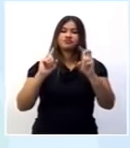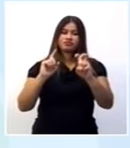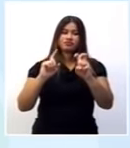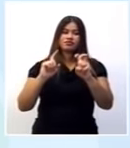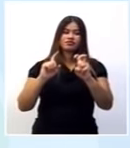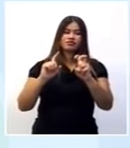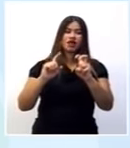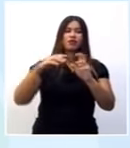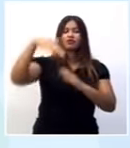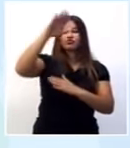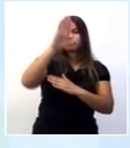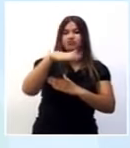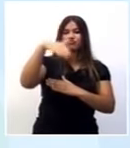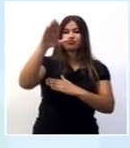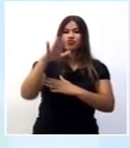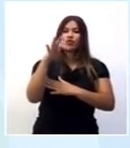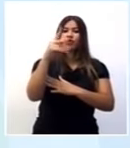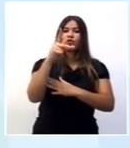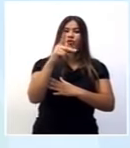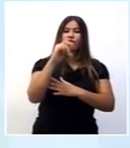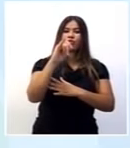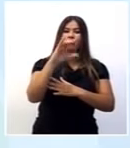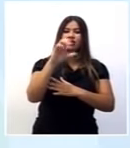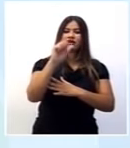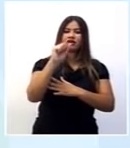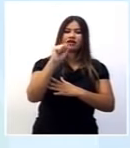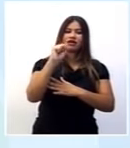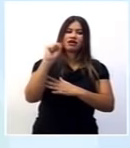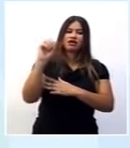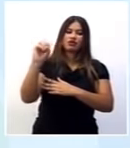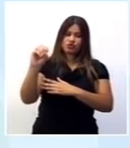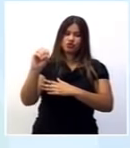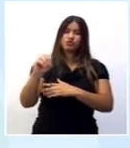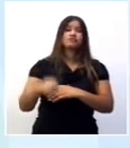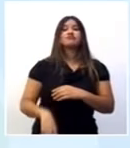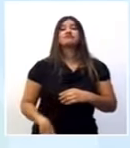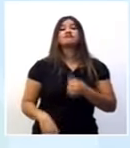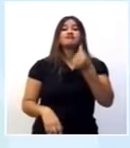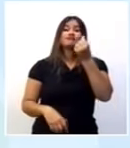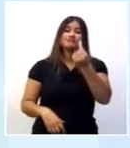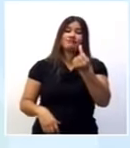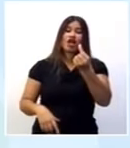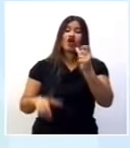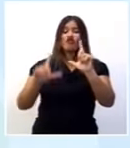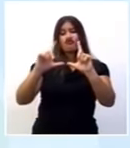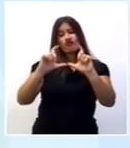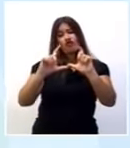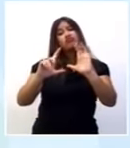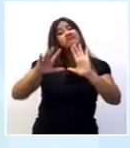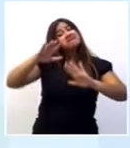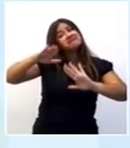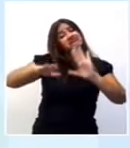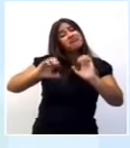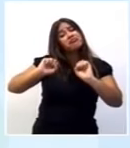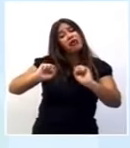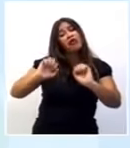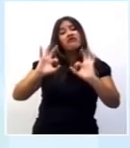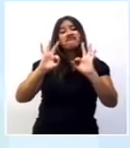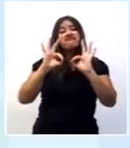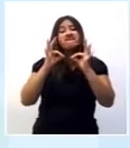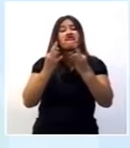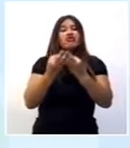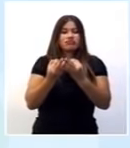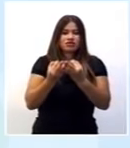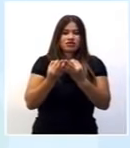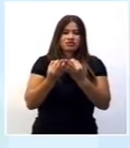Guernica. E a sexta é uma foto. É uma fotografia de família, provavelmente. São essas imagens. Quais